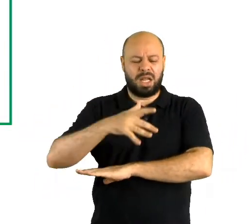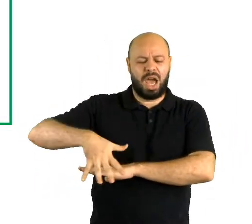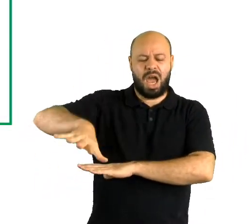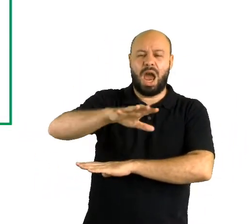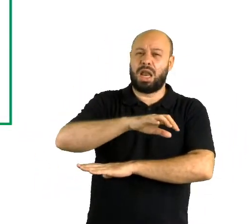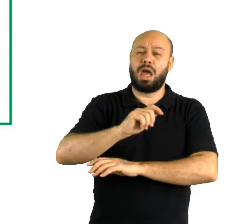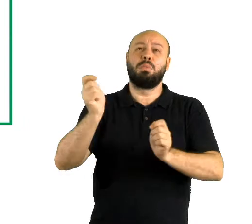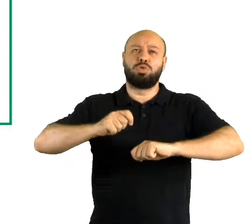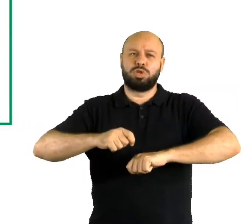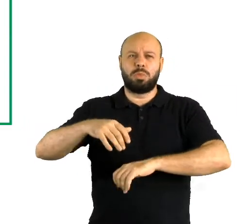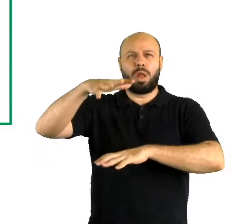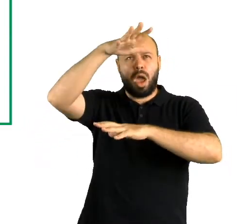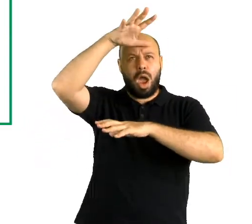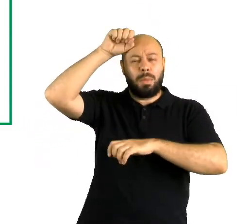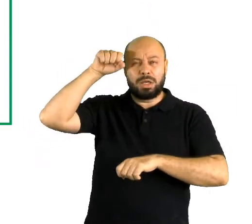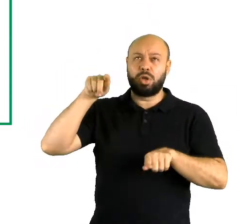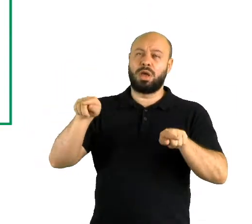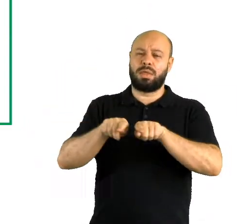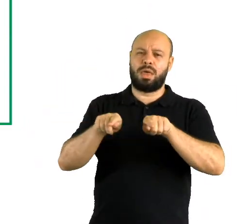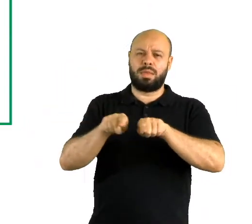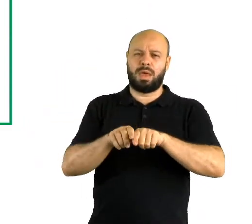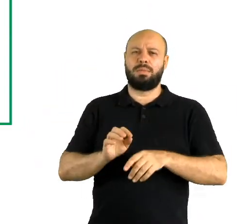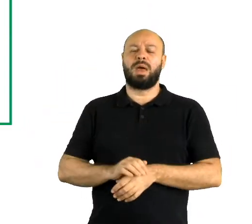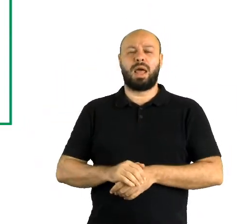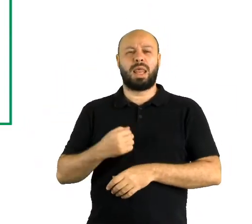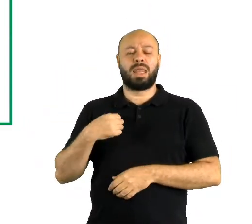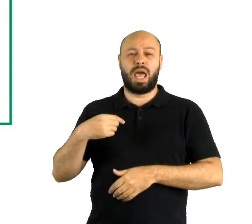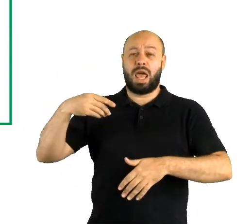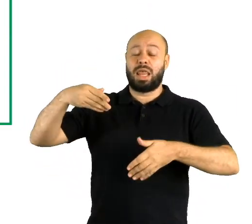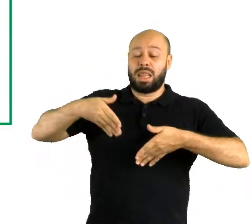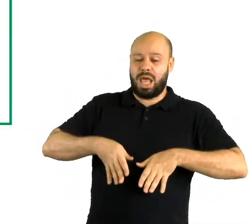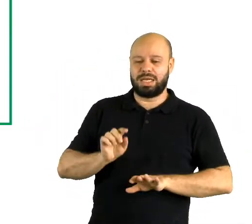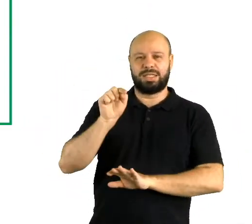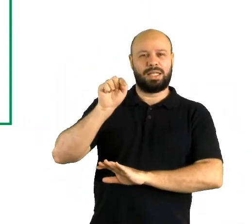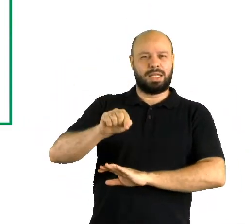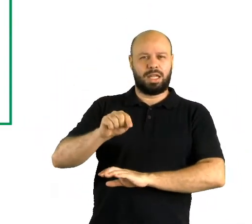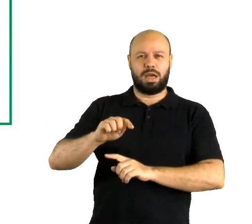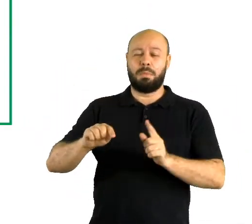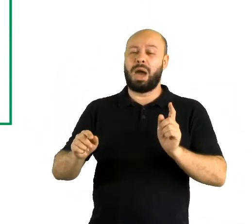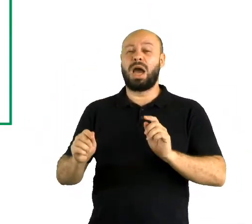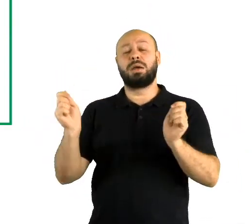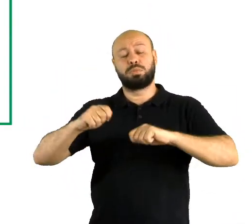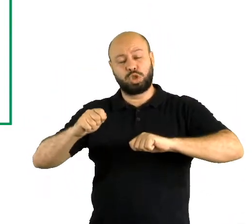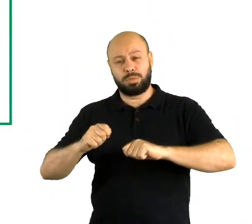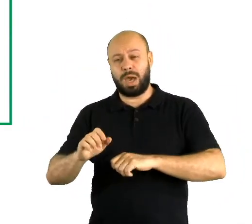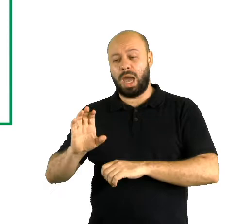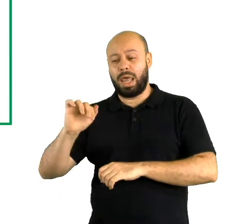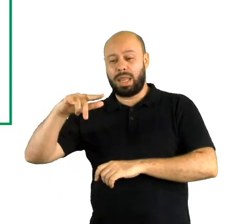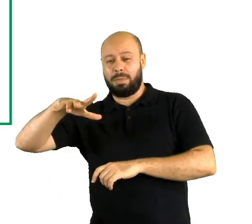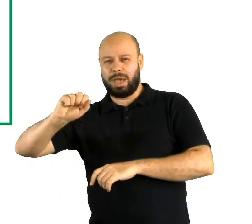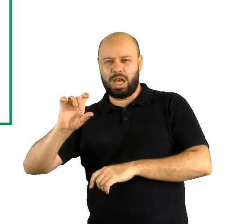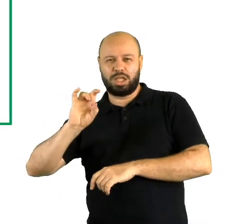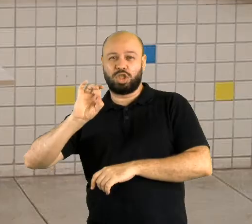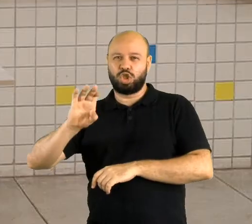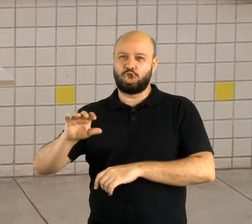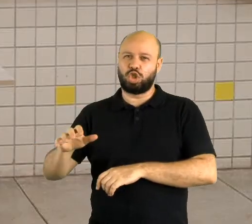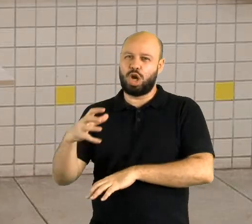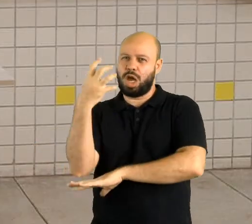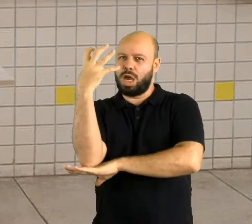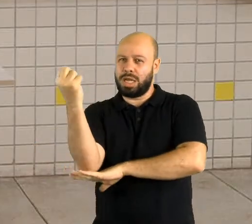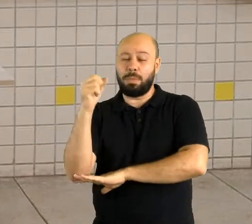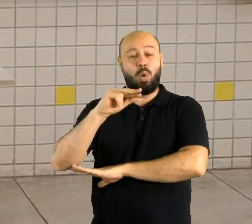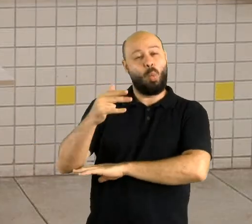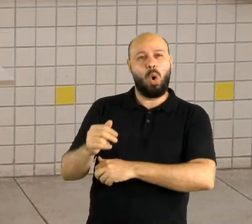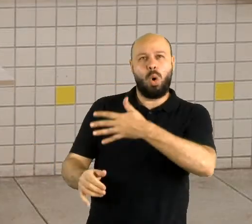Amazônia, ela é nativa. Agora, ela pode ser endêmica só do cerrado ou só da Amazônia. Nativa